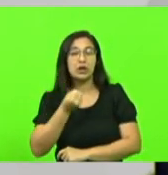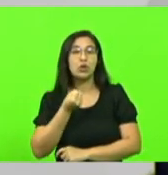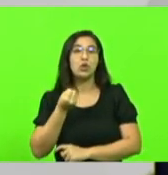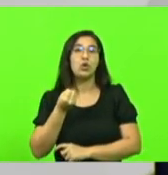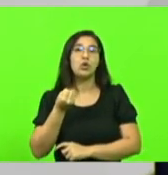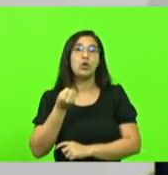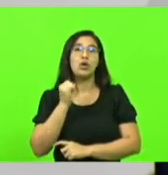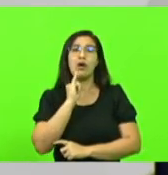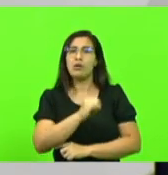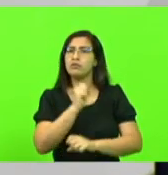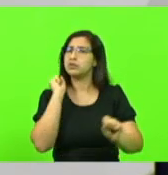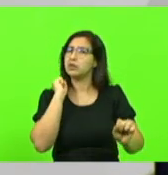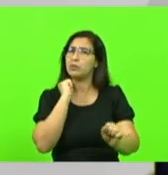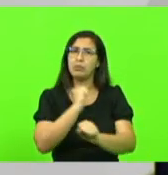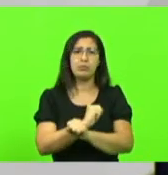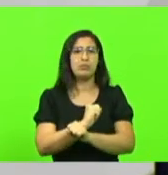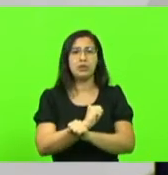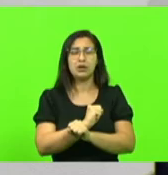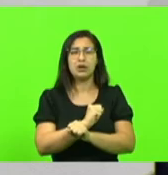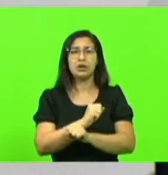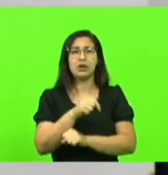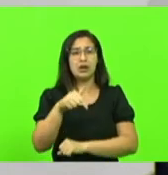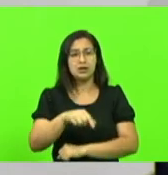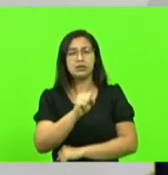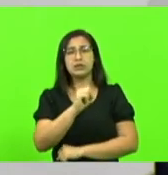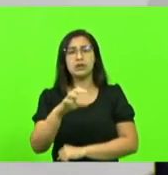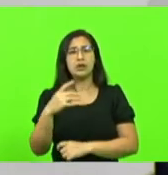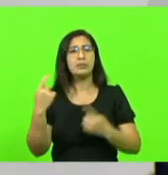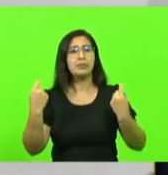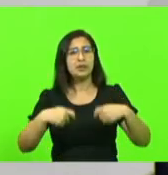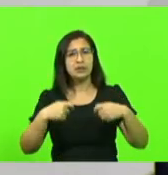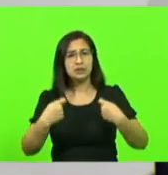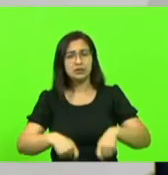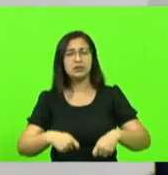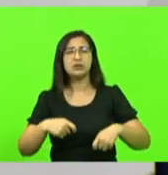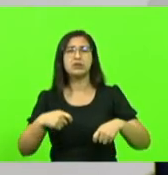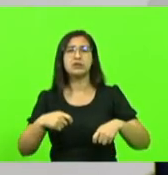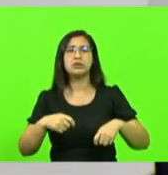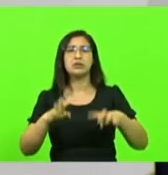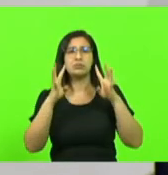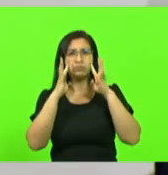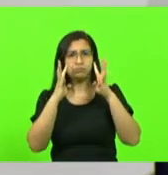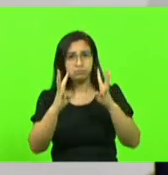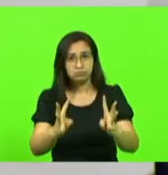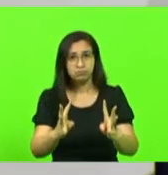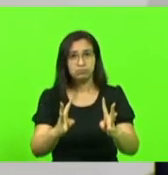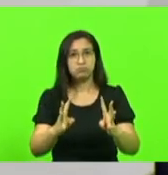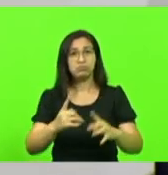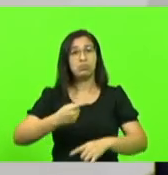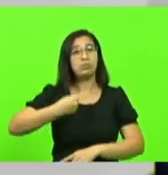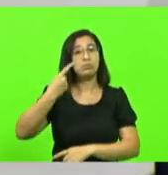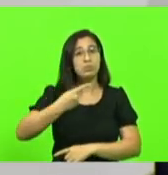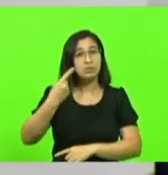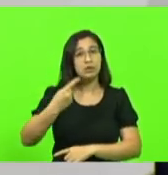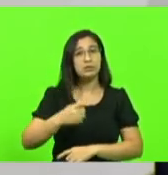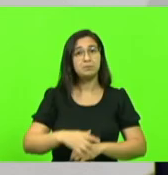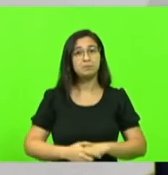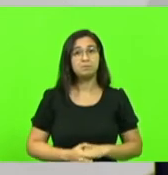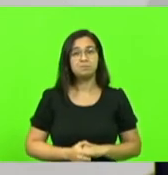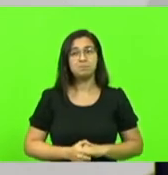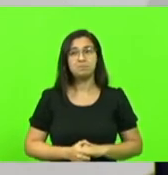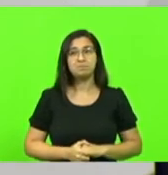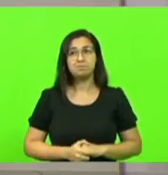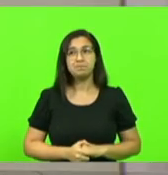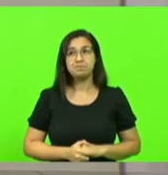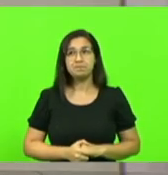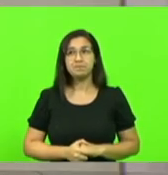na hora de Santa Catarina parar de ser esquecida. Está na hora de ser Santa Catarina primeiro. Obrigado,